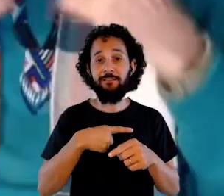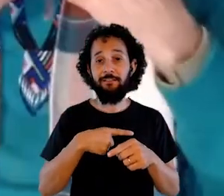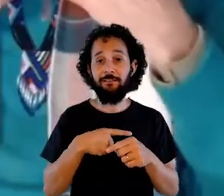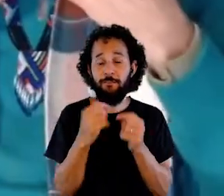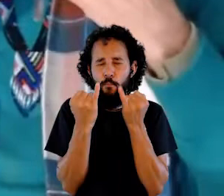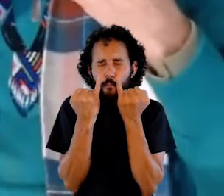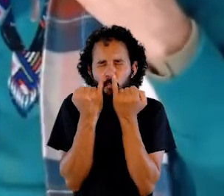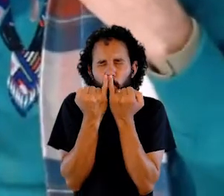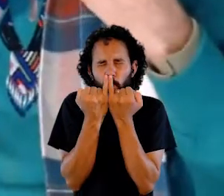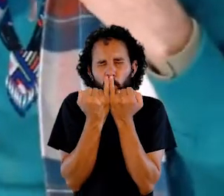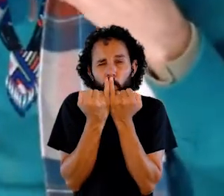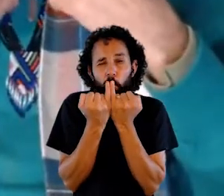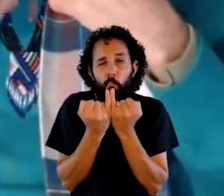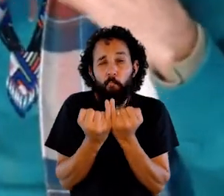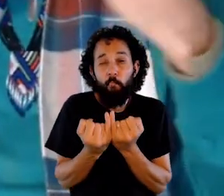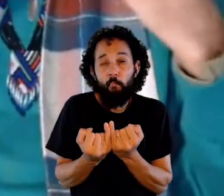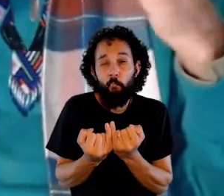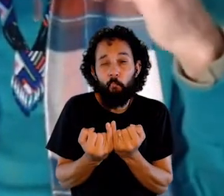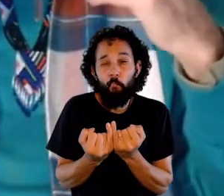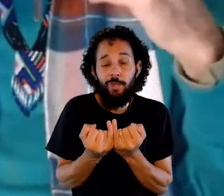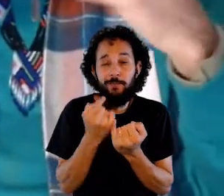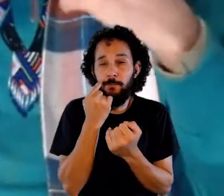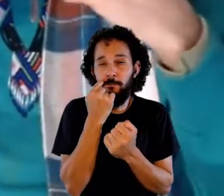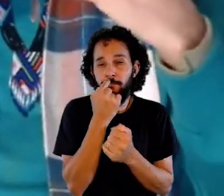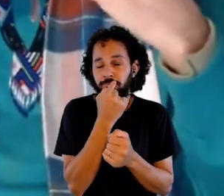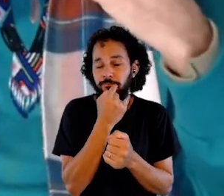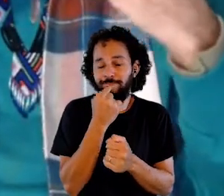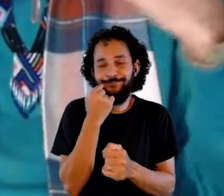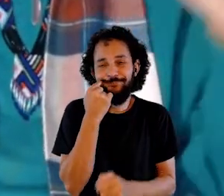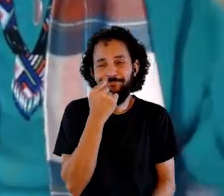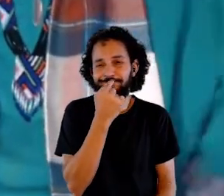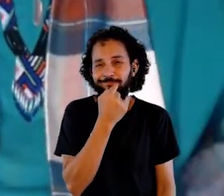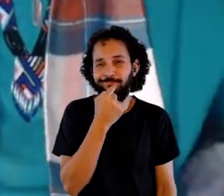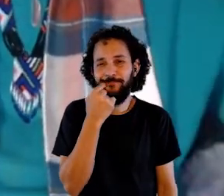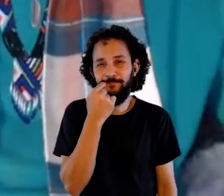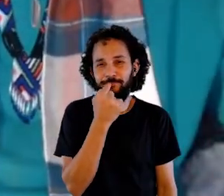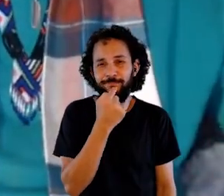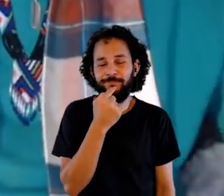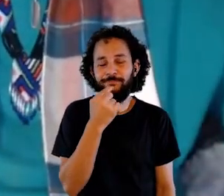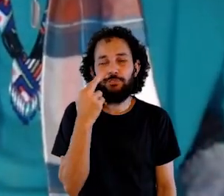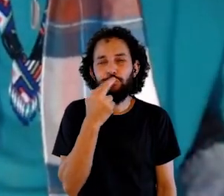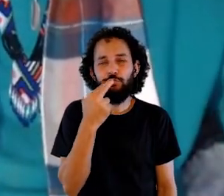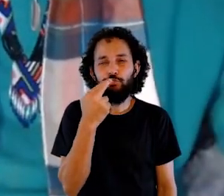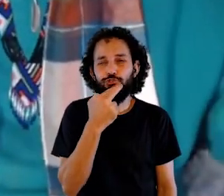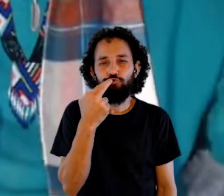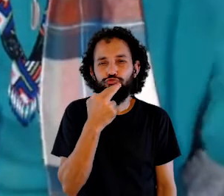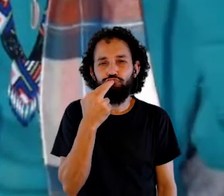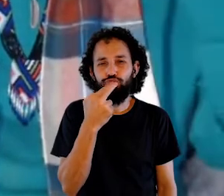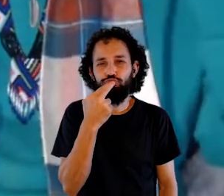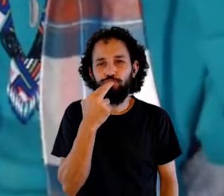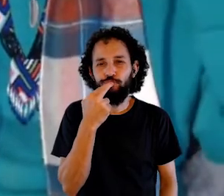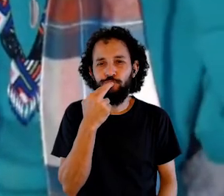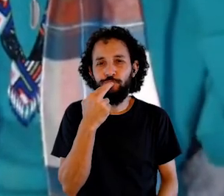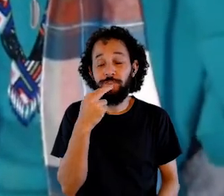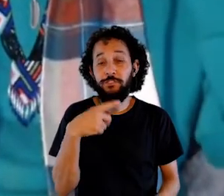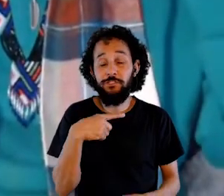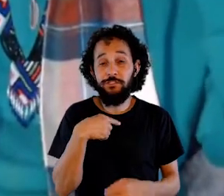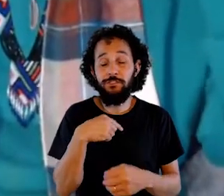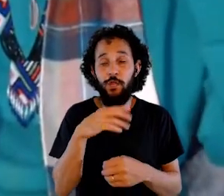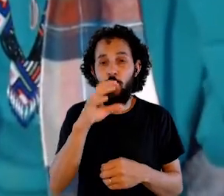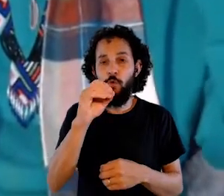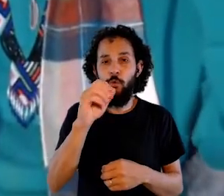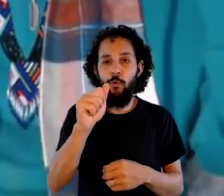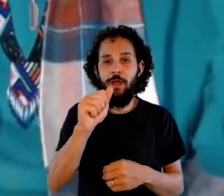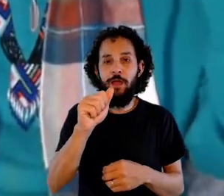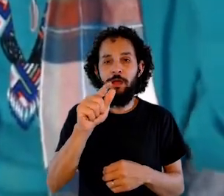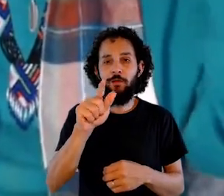eu já estava com os lábios quase roxinhos, assim, sabe, estava com coágulos, né?